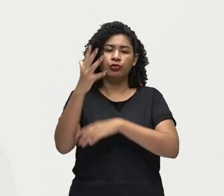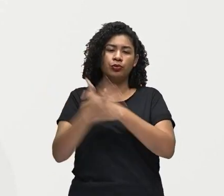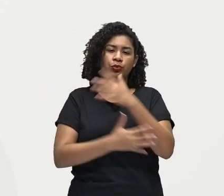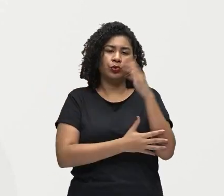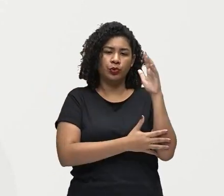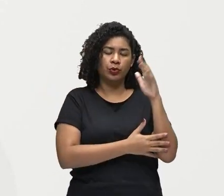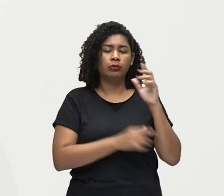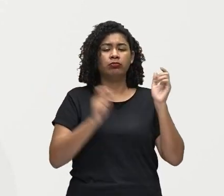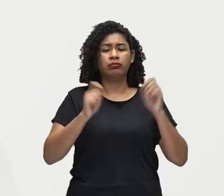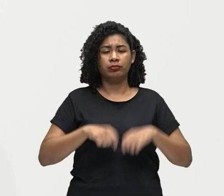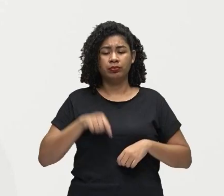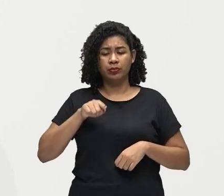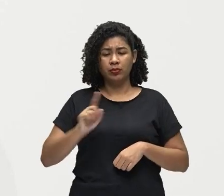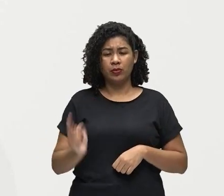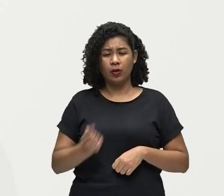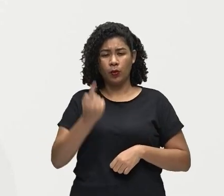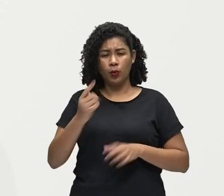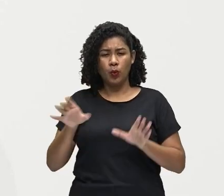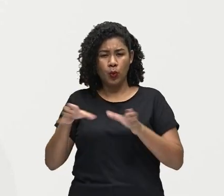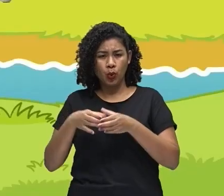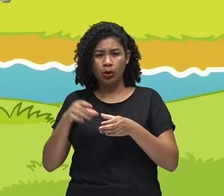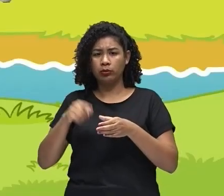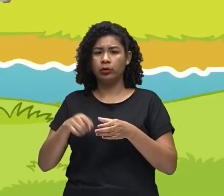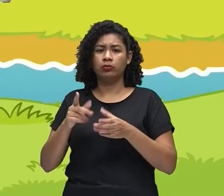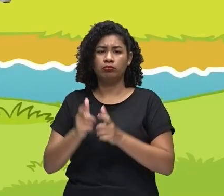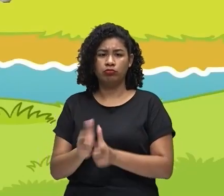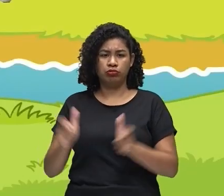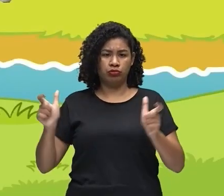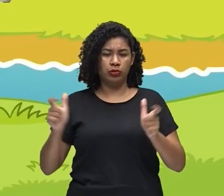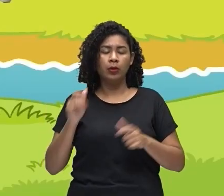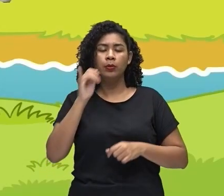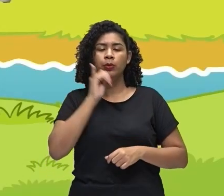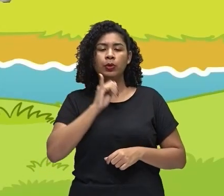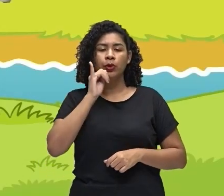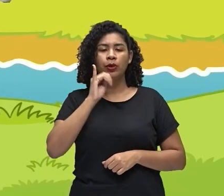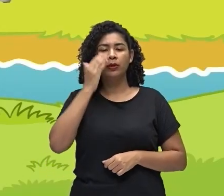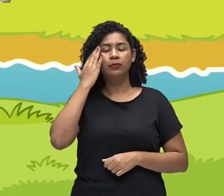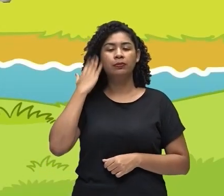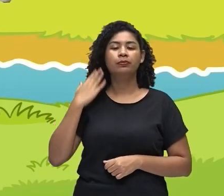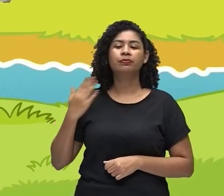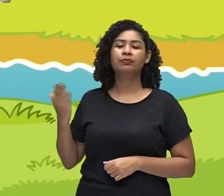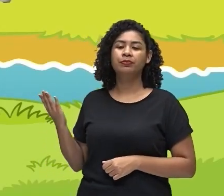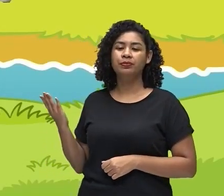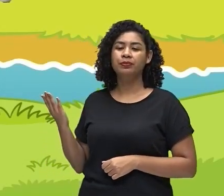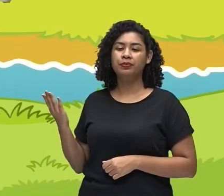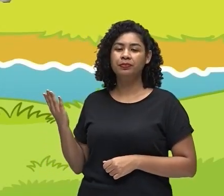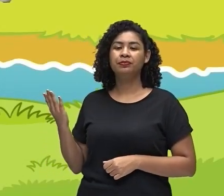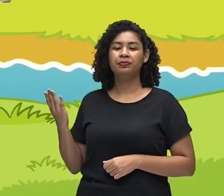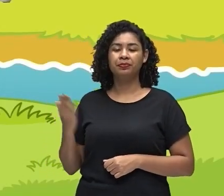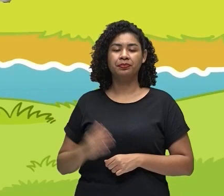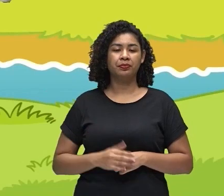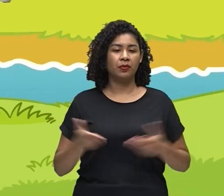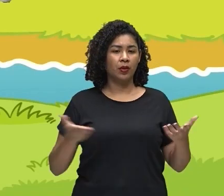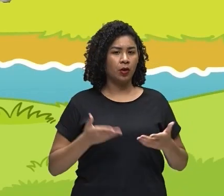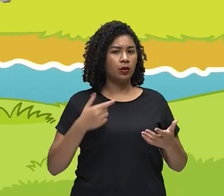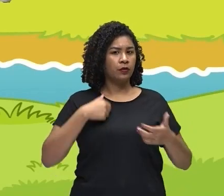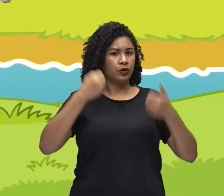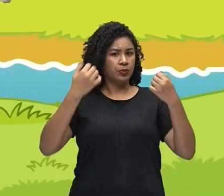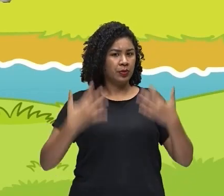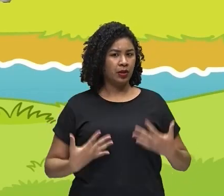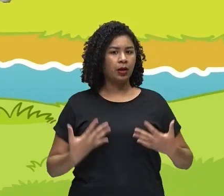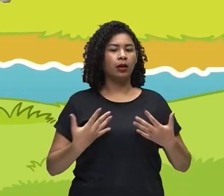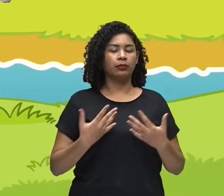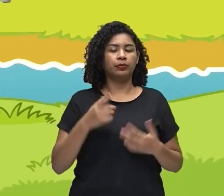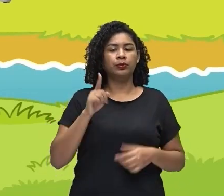uma população desses animais. Vamos visualizar isso? Olha só. Então a gente vai falar agora aqui do desequilíbrio ambiental. Aqui você está observando,